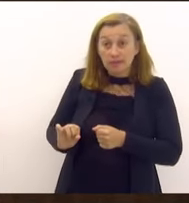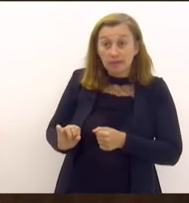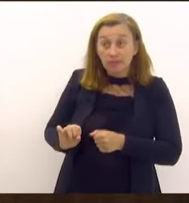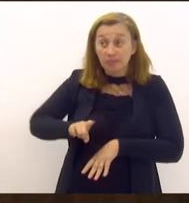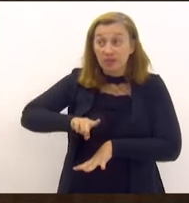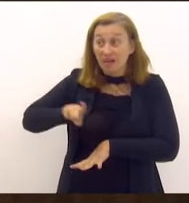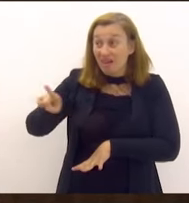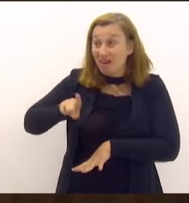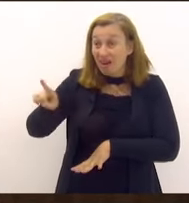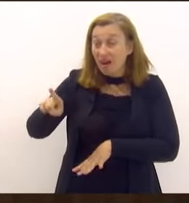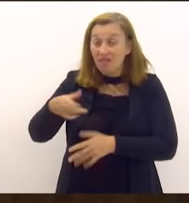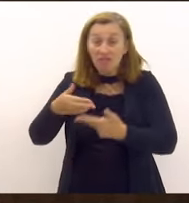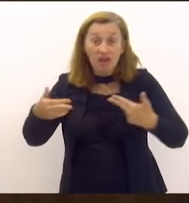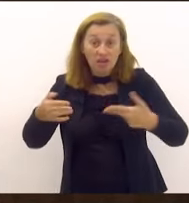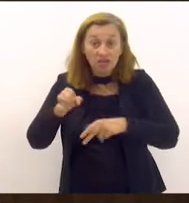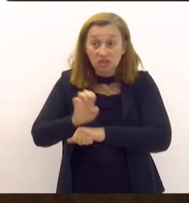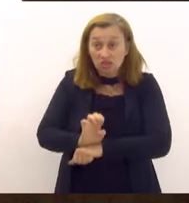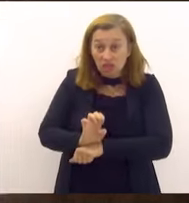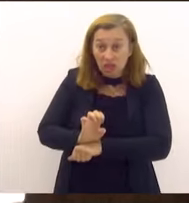Lá, muitos estados,